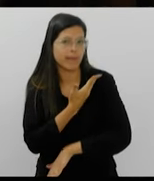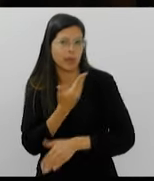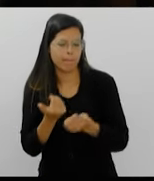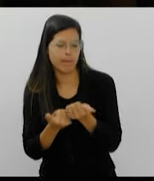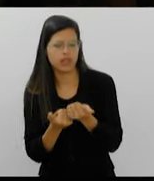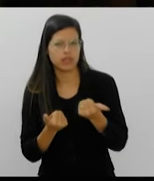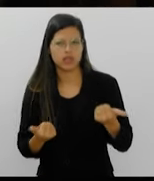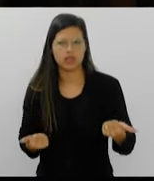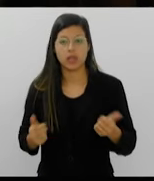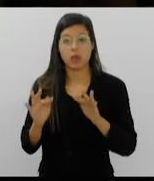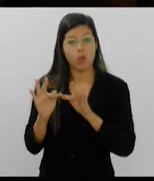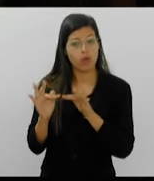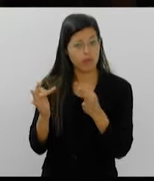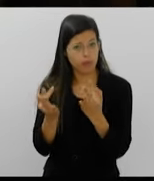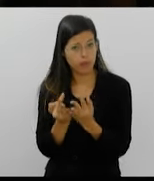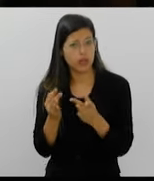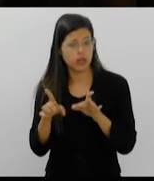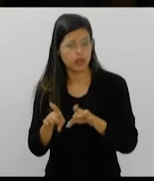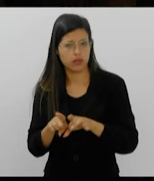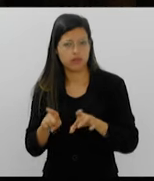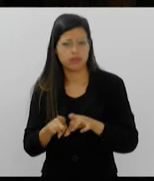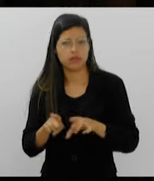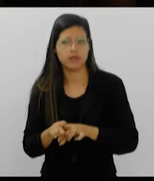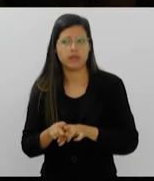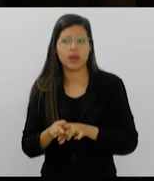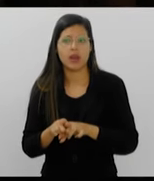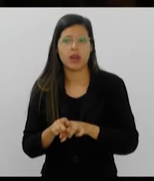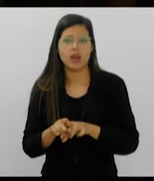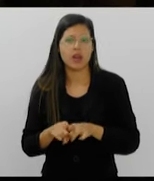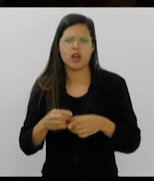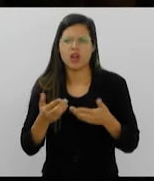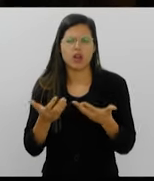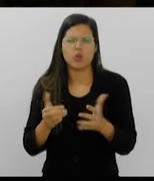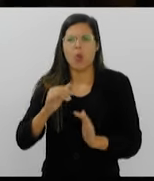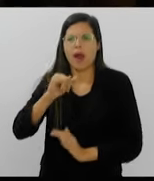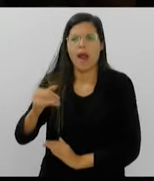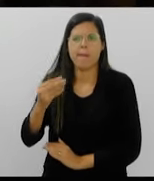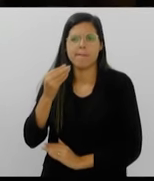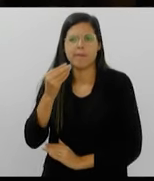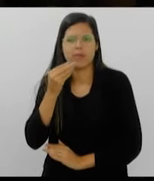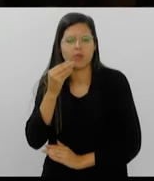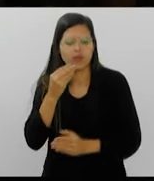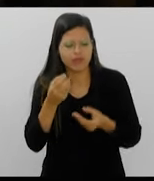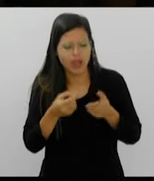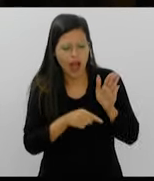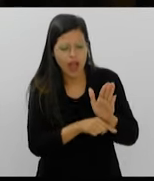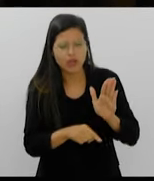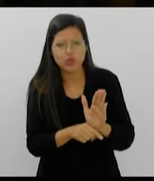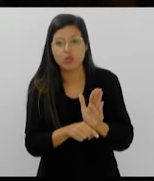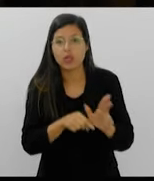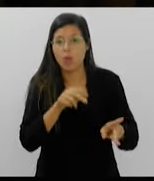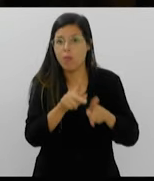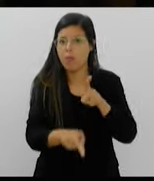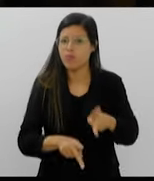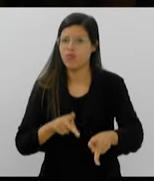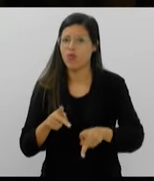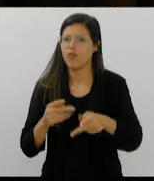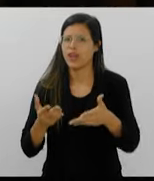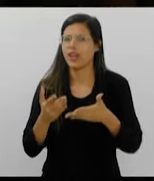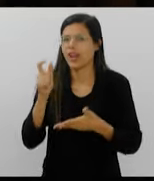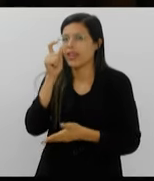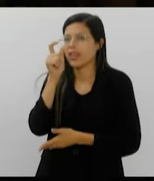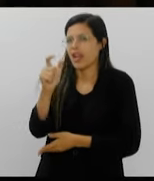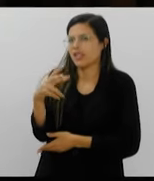com a sua família, em prol não do proveito da coletividade, do interesse da coletividade, mas em interesse próprio, ele